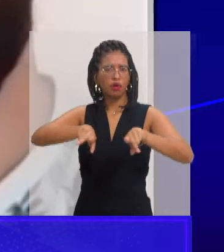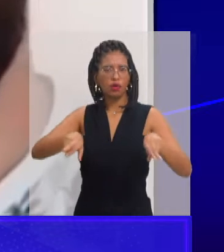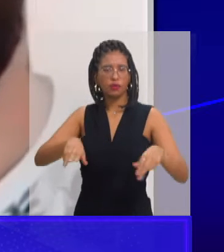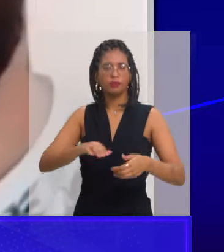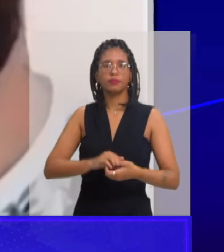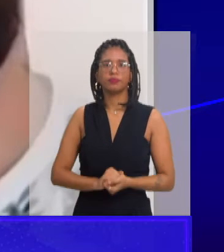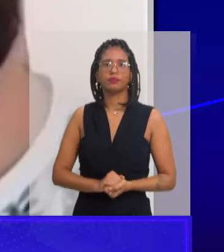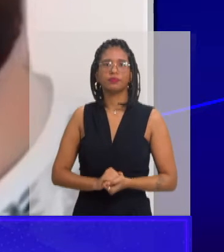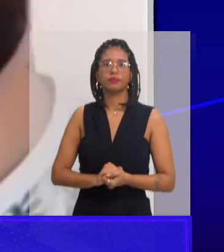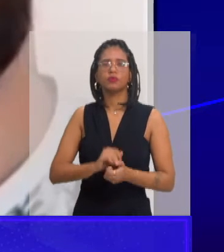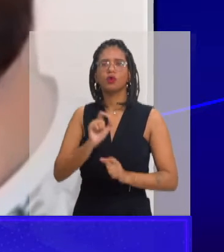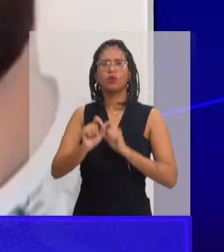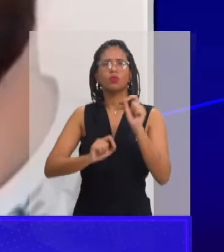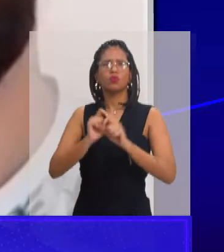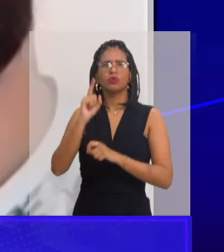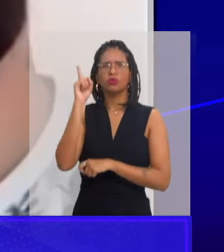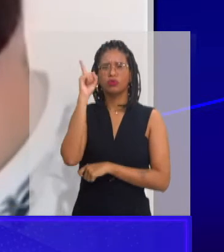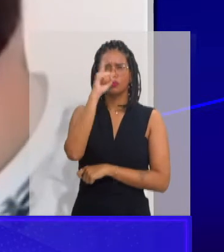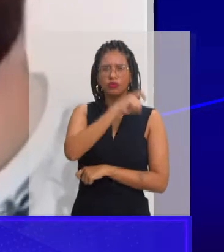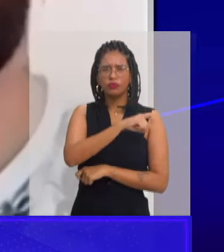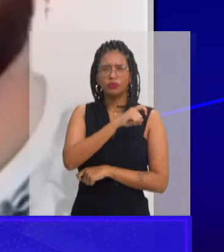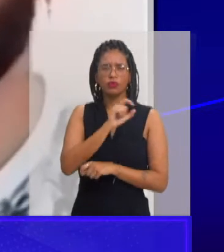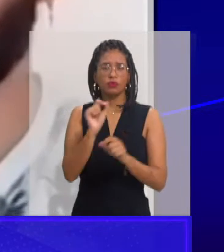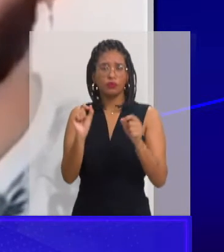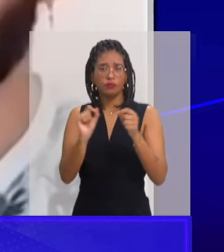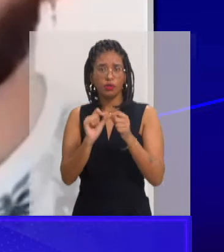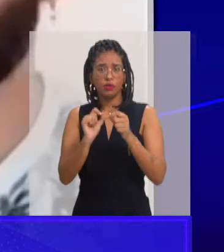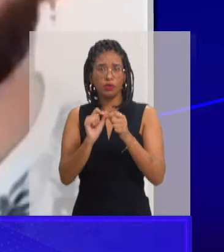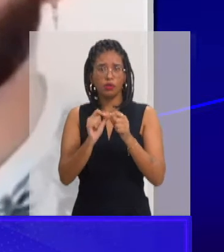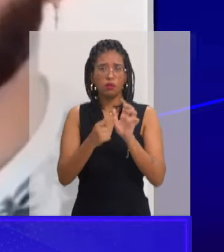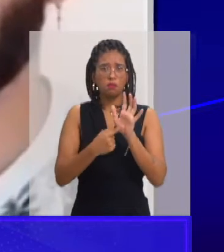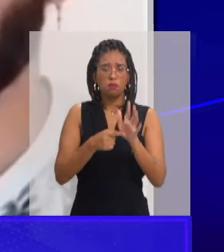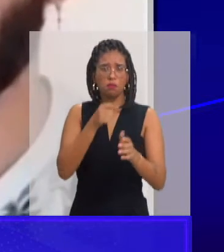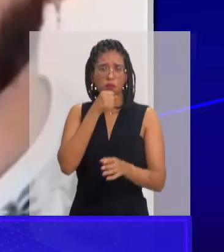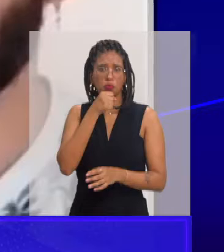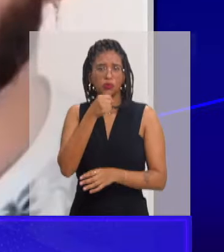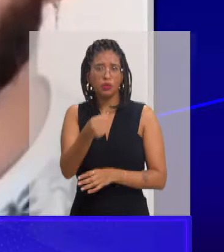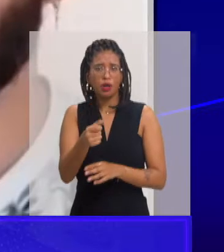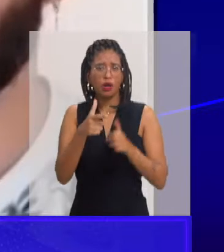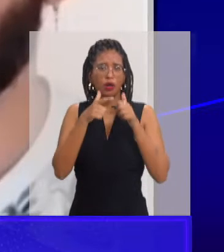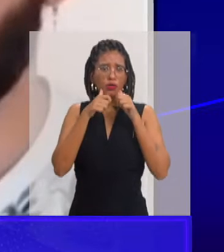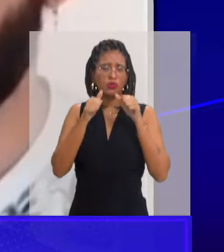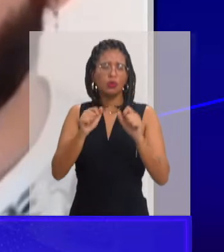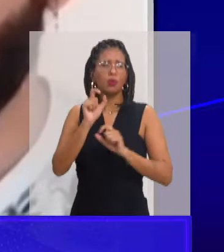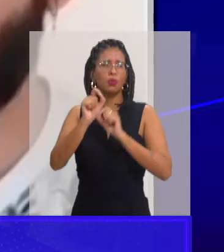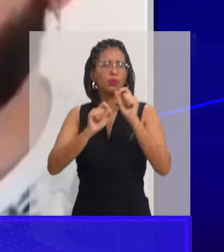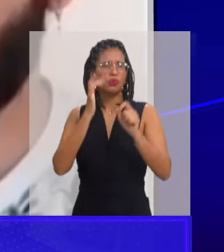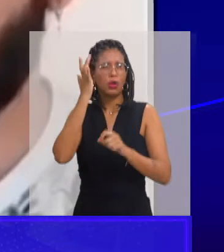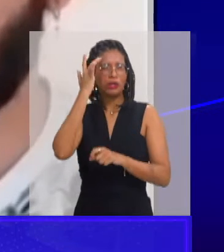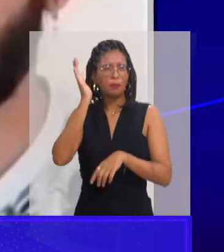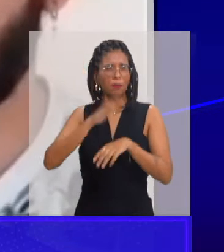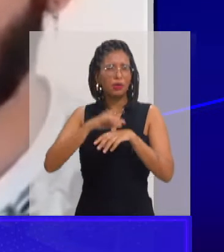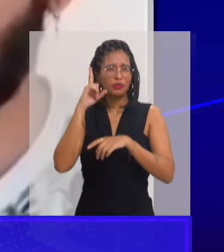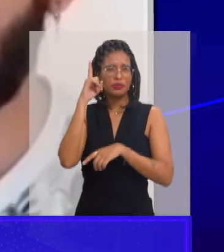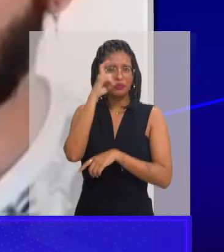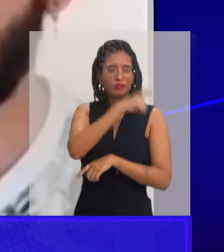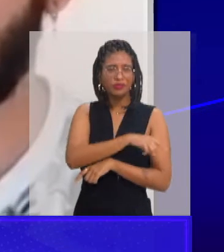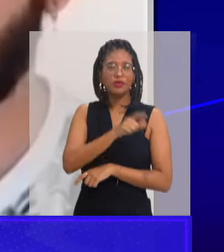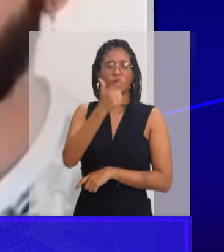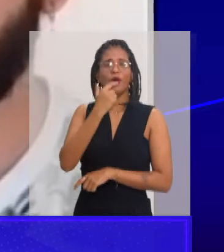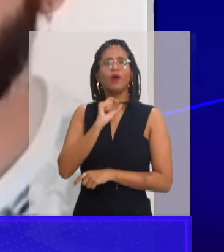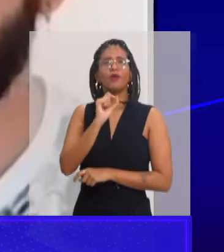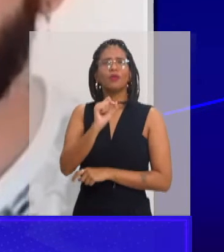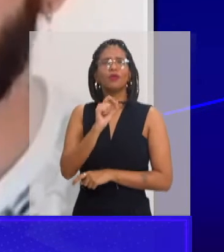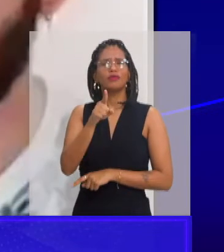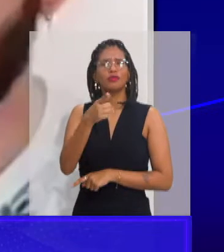apresentação, assessoria, enfim. Bom, e o que é mais difícil? Produzir, apresentar, assessorar, o que é que